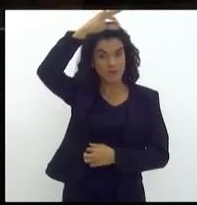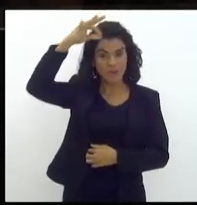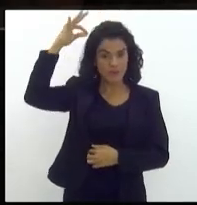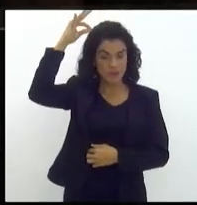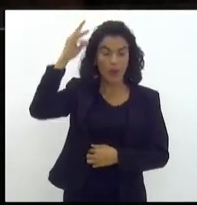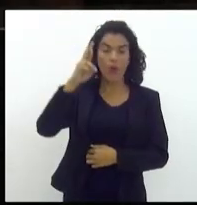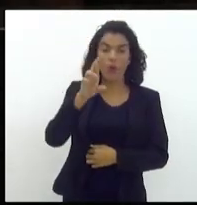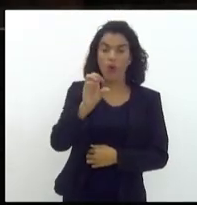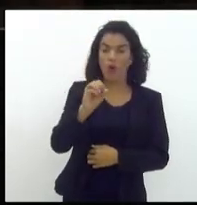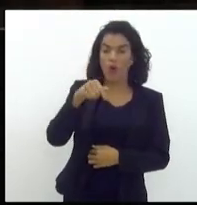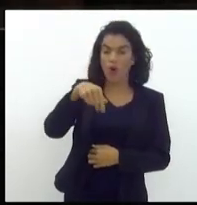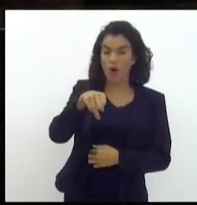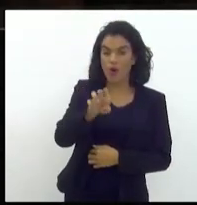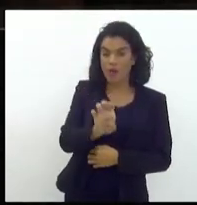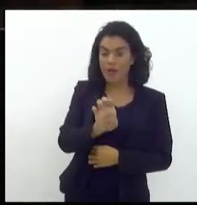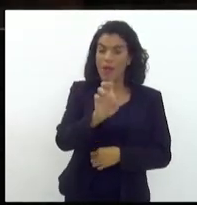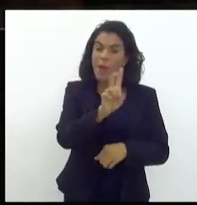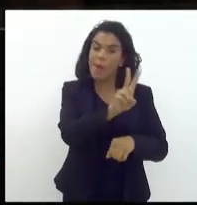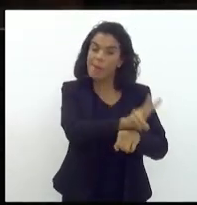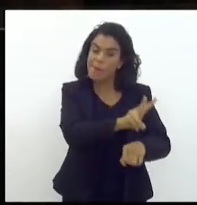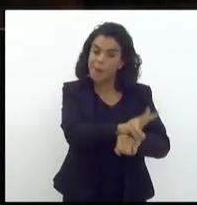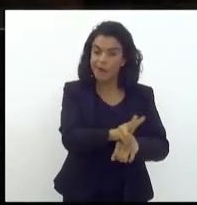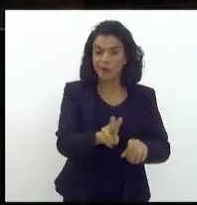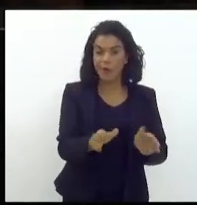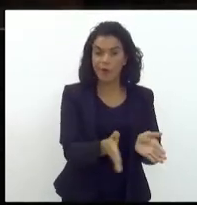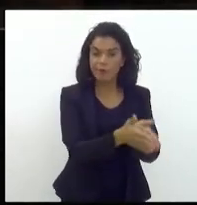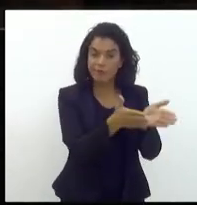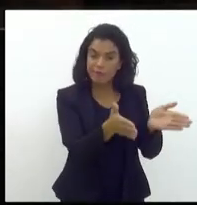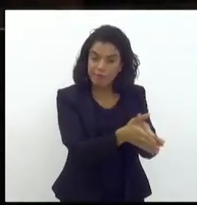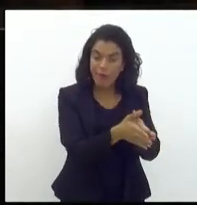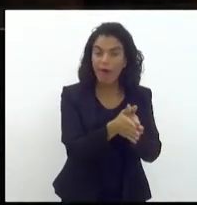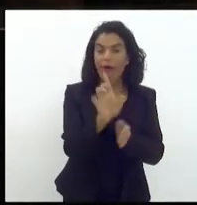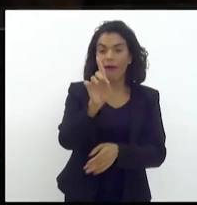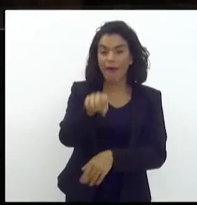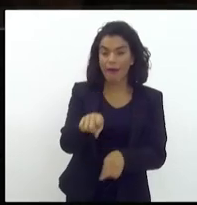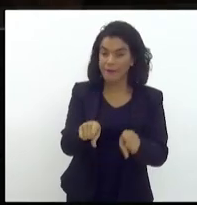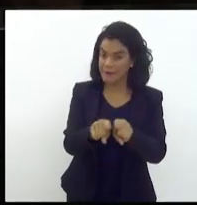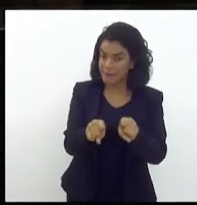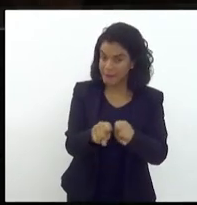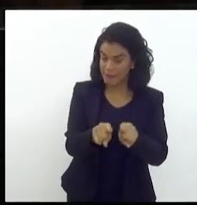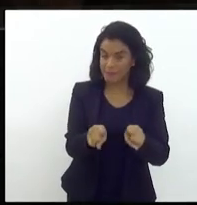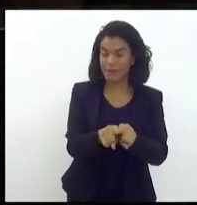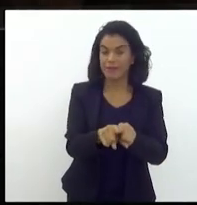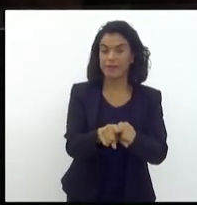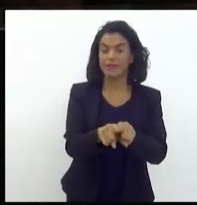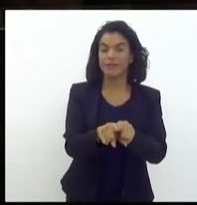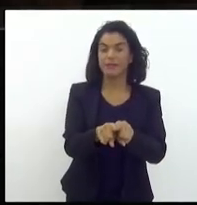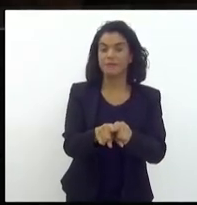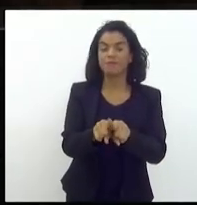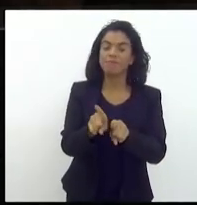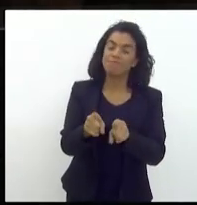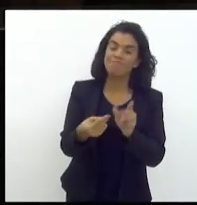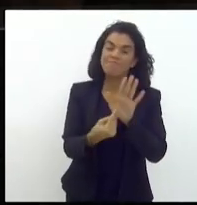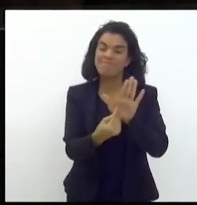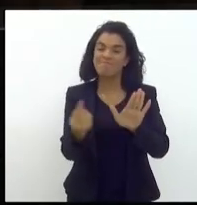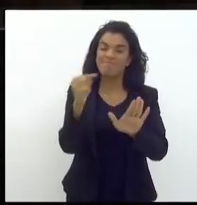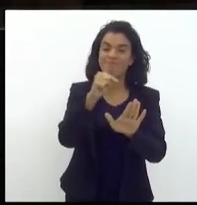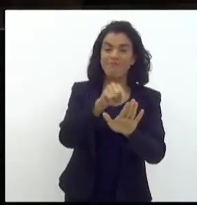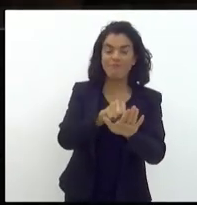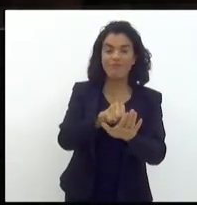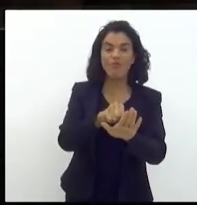protetor dos Pobres ele é como se fosse assim um